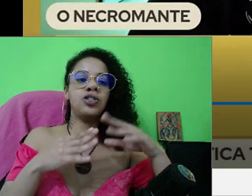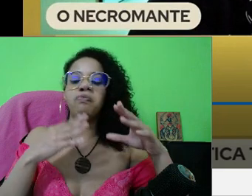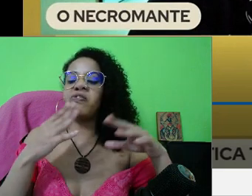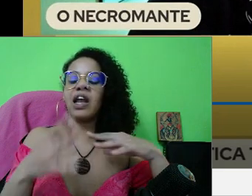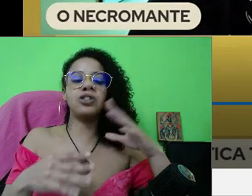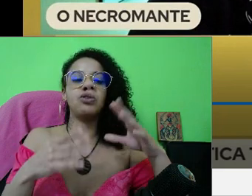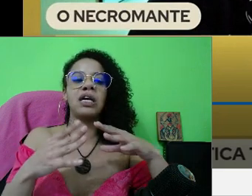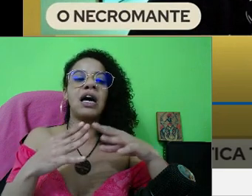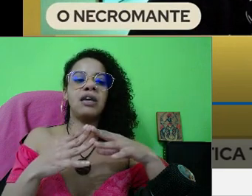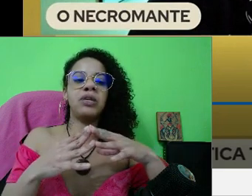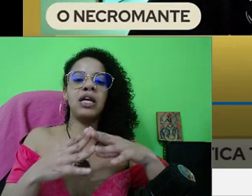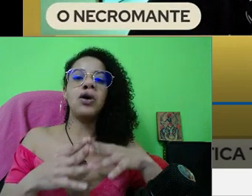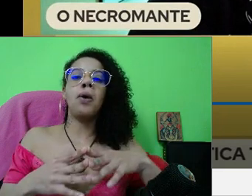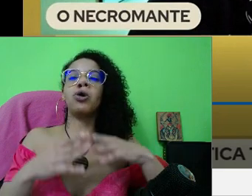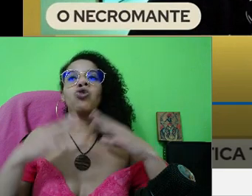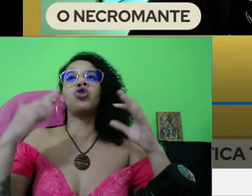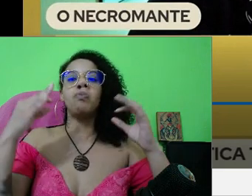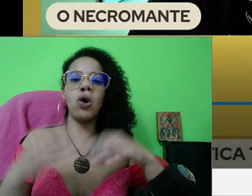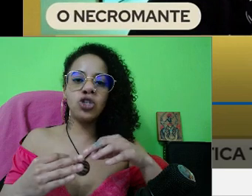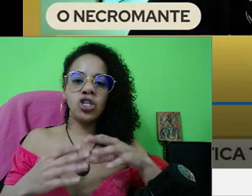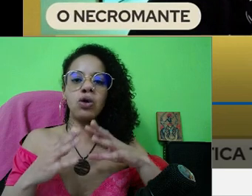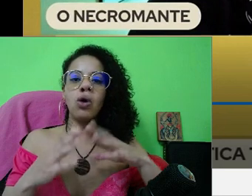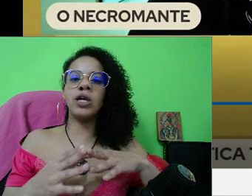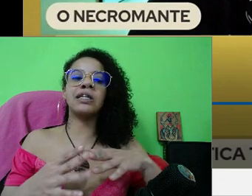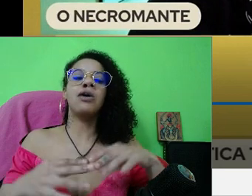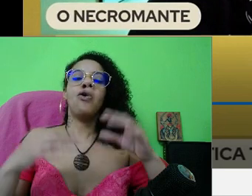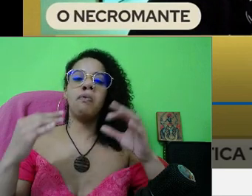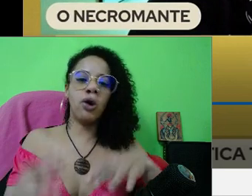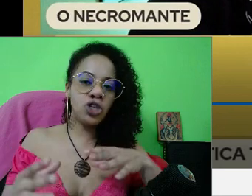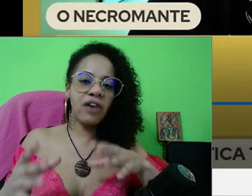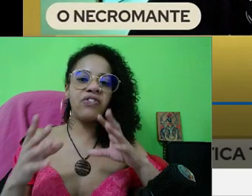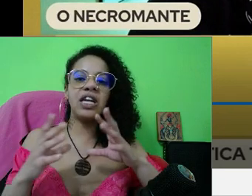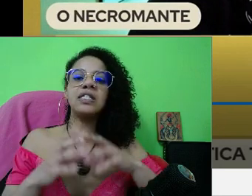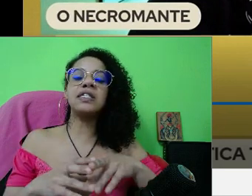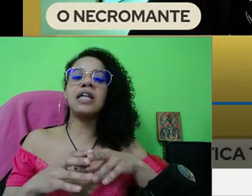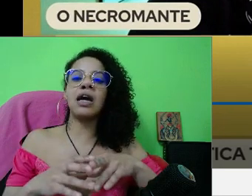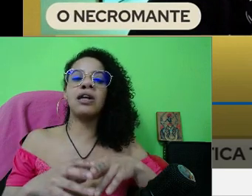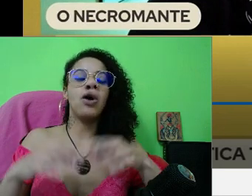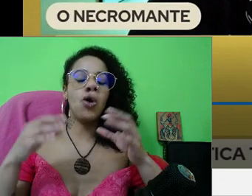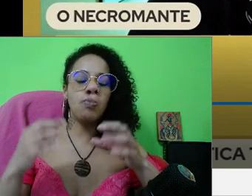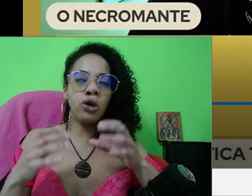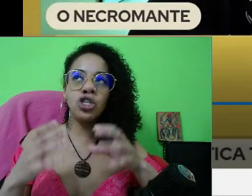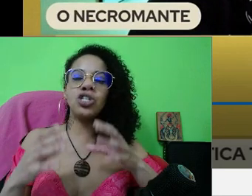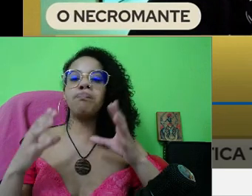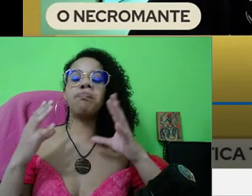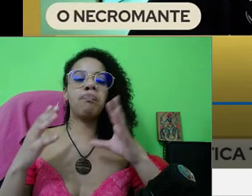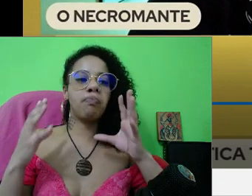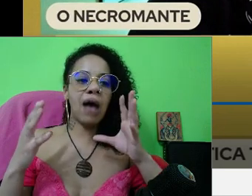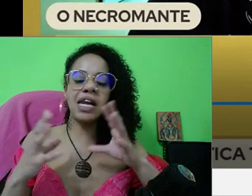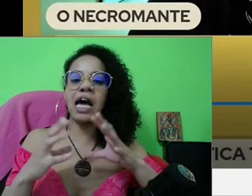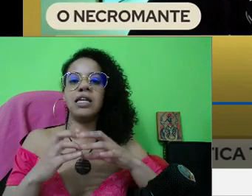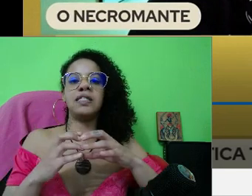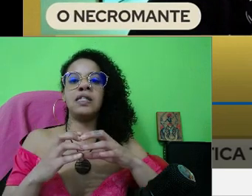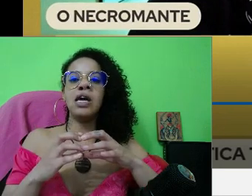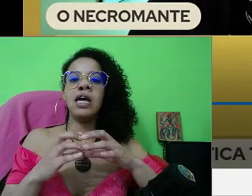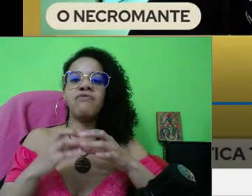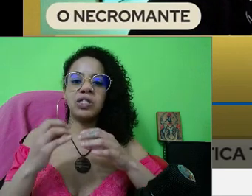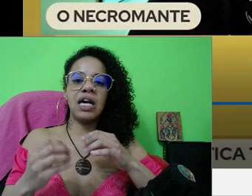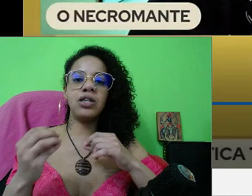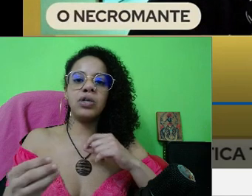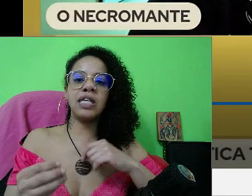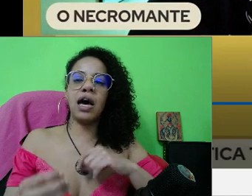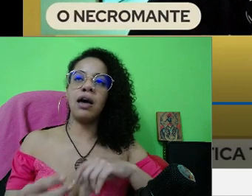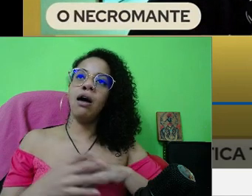de falar sobre Guerra híbrida procuro um monte de coisa um monte de referência externa um monte de análise